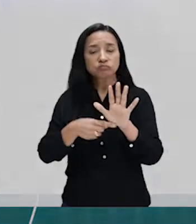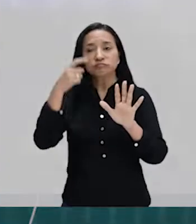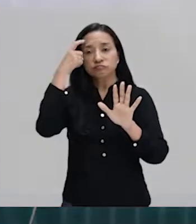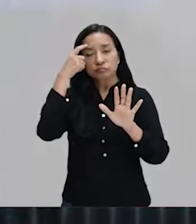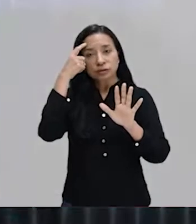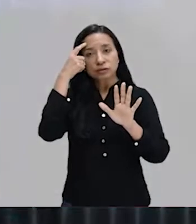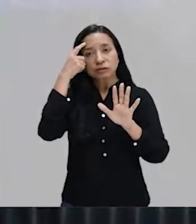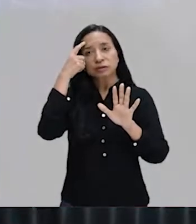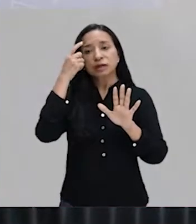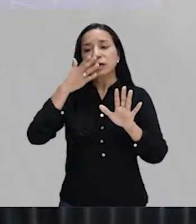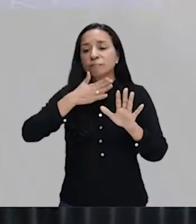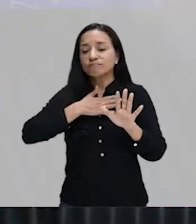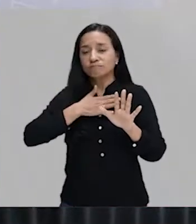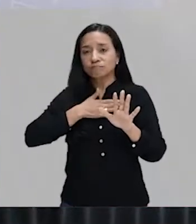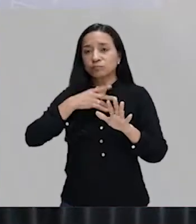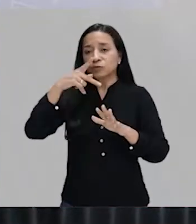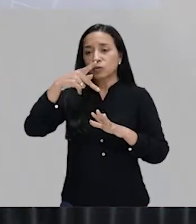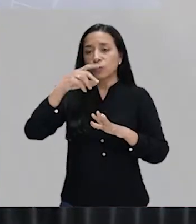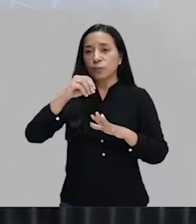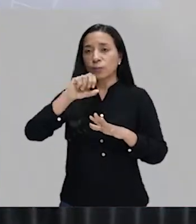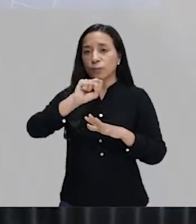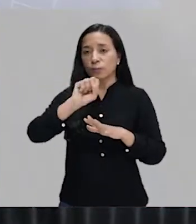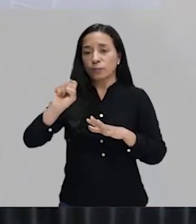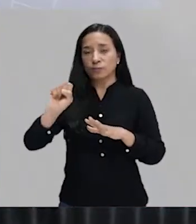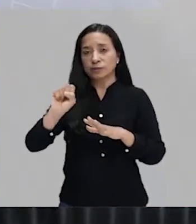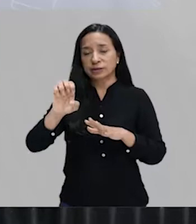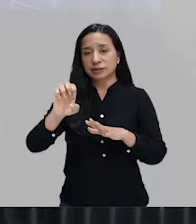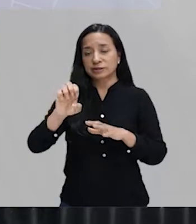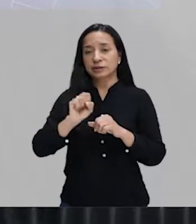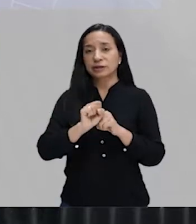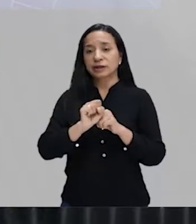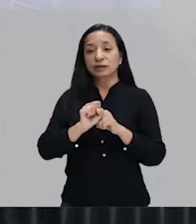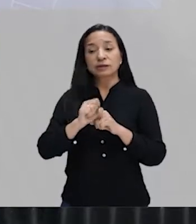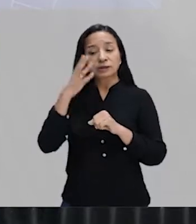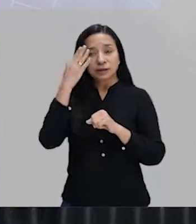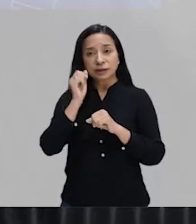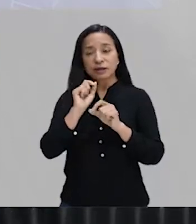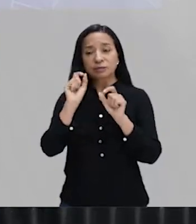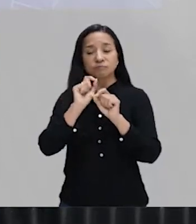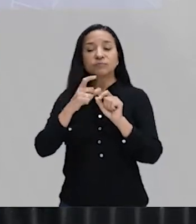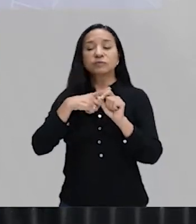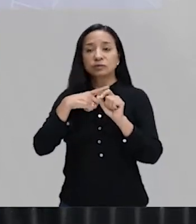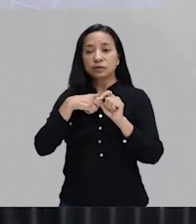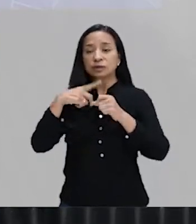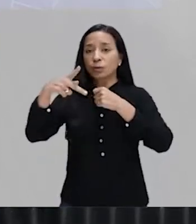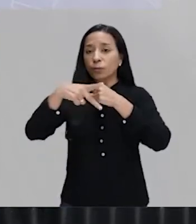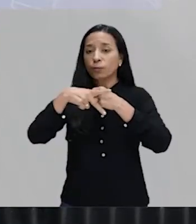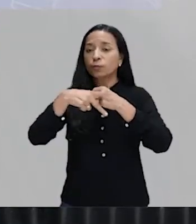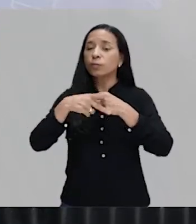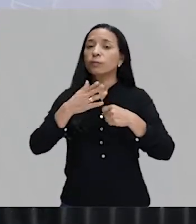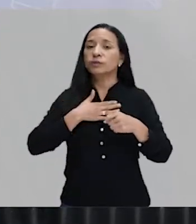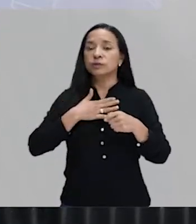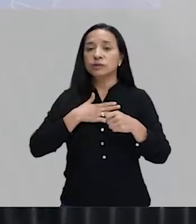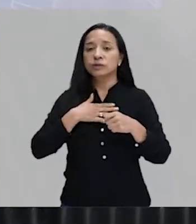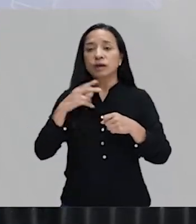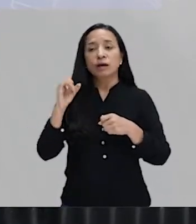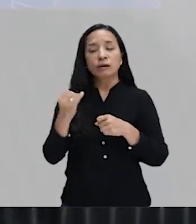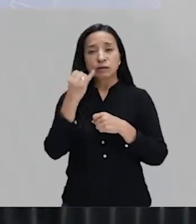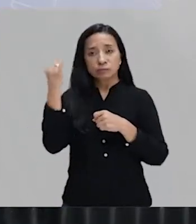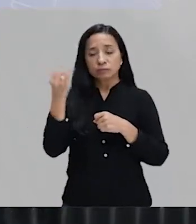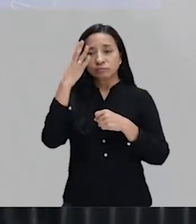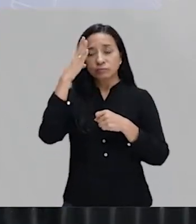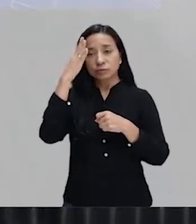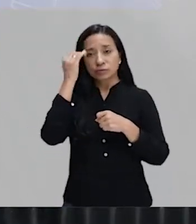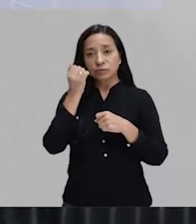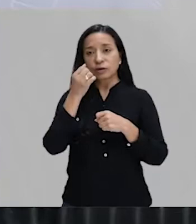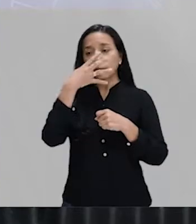aí vocês já sabem que se trata de um pronome possessivo. Mas é importante que saibamos o quadro? Sim, é importante. Por quê? De acordo